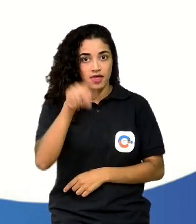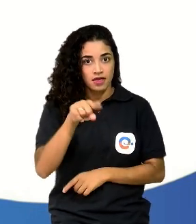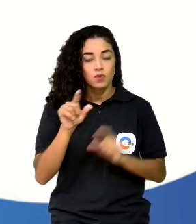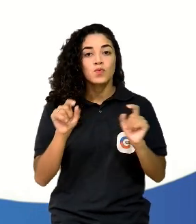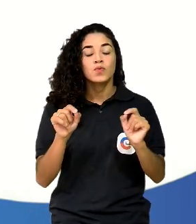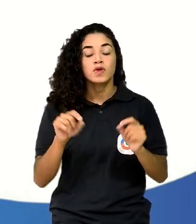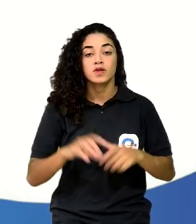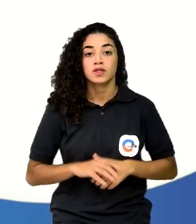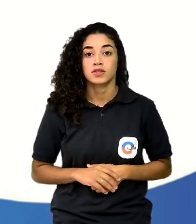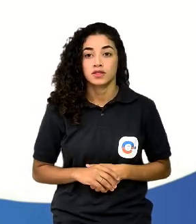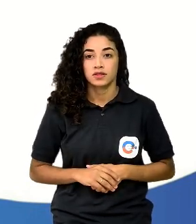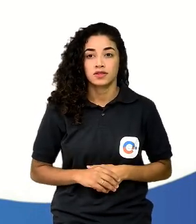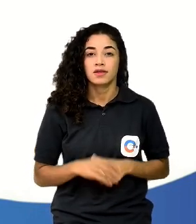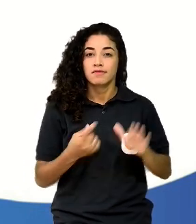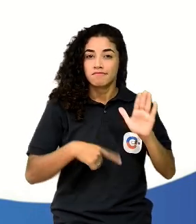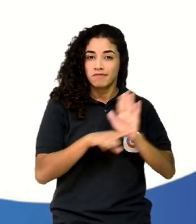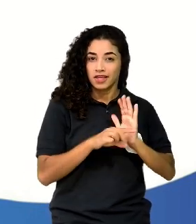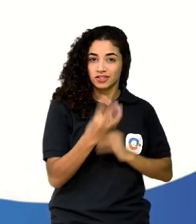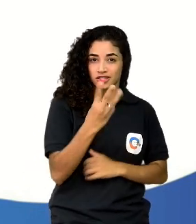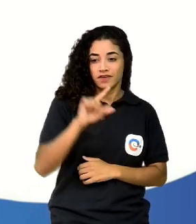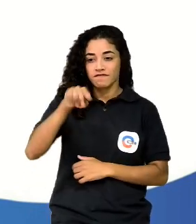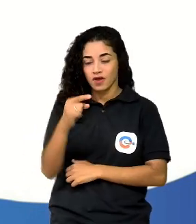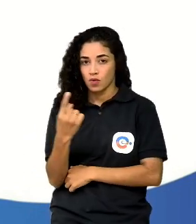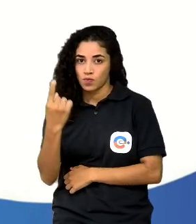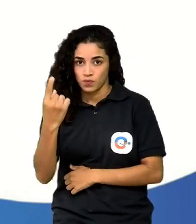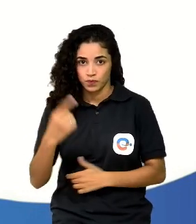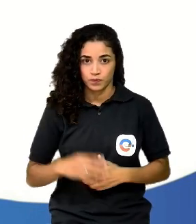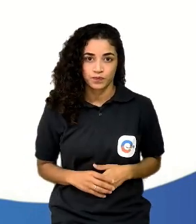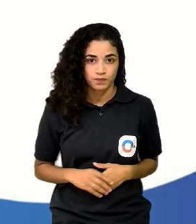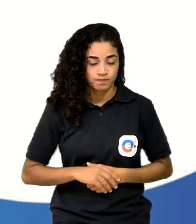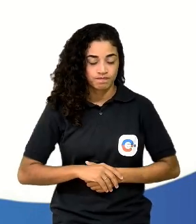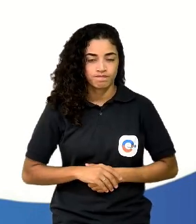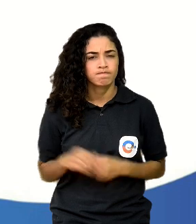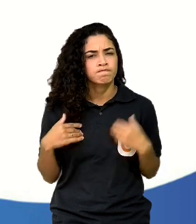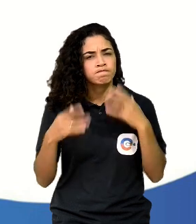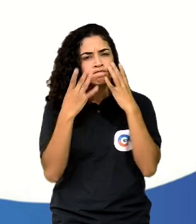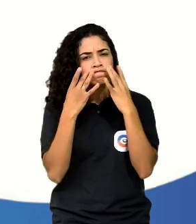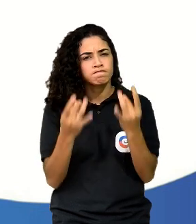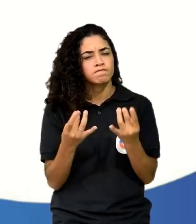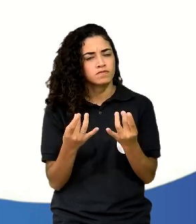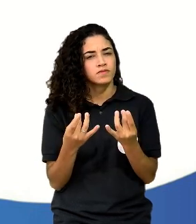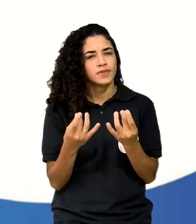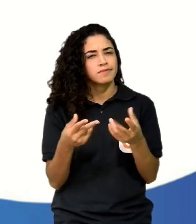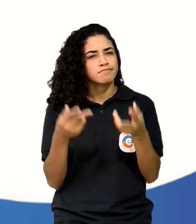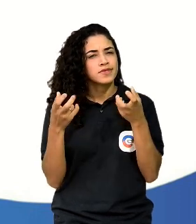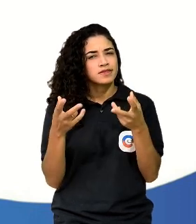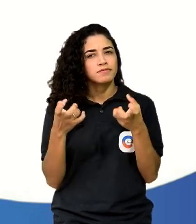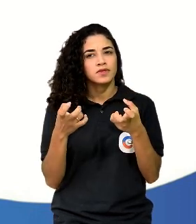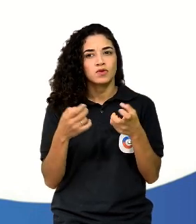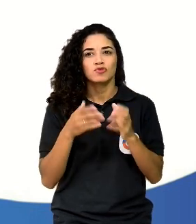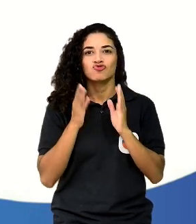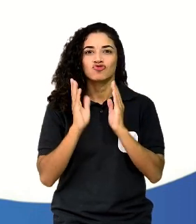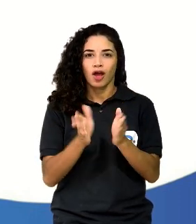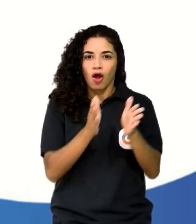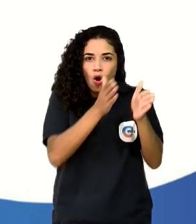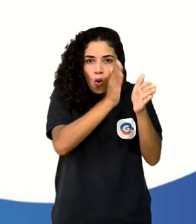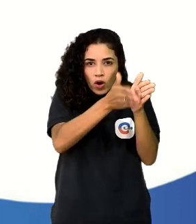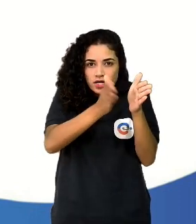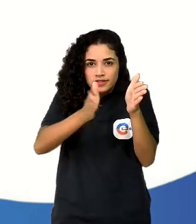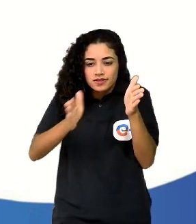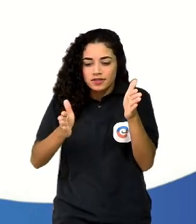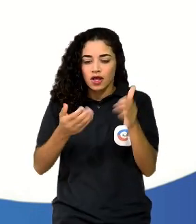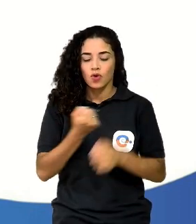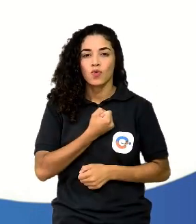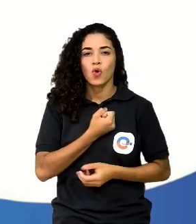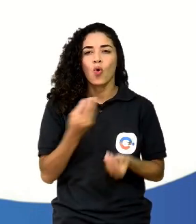o menos 3 e 1. Observem, gente, que eu sempre separo os valores